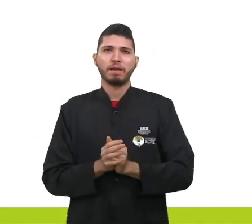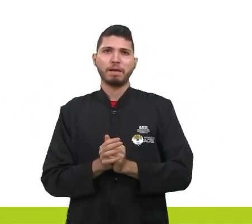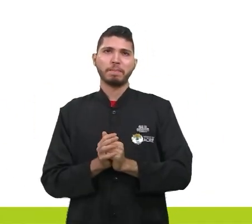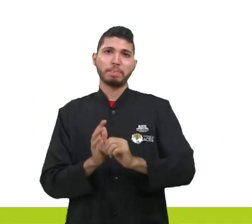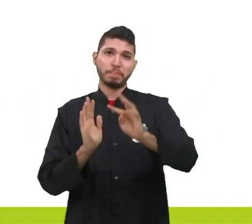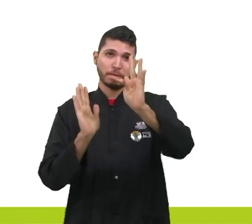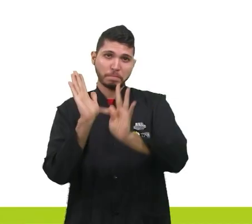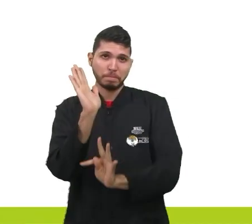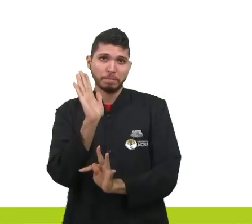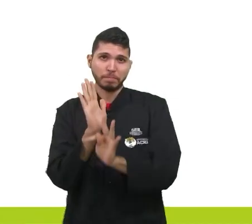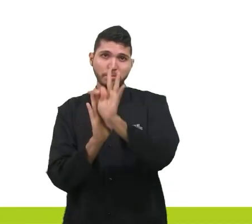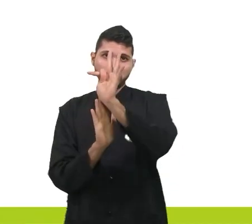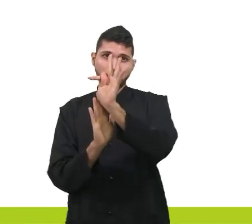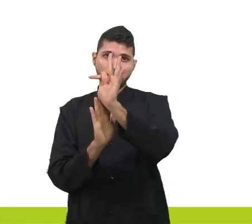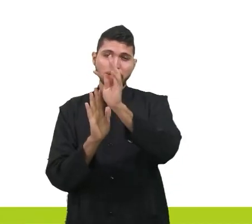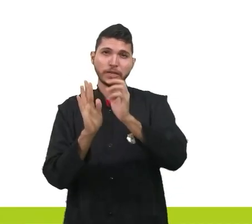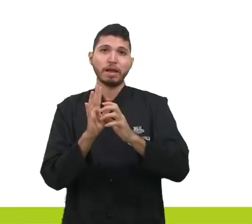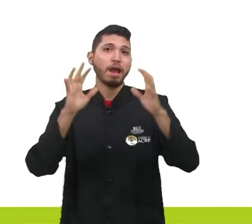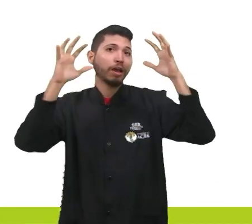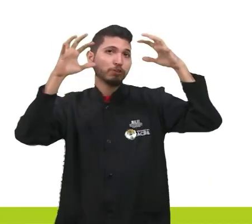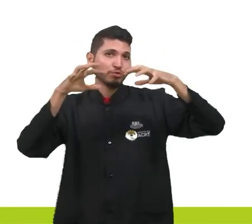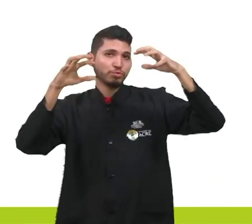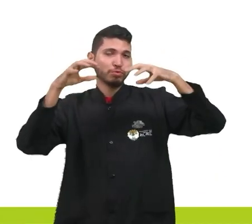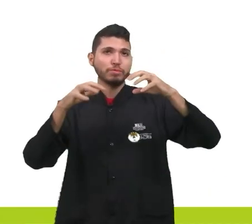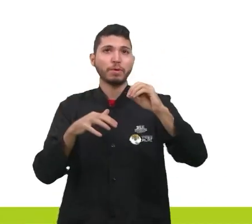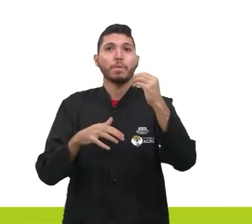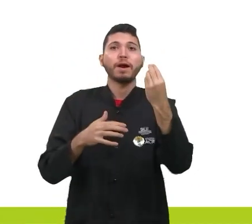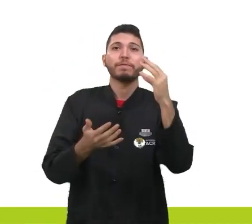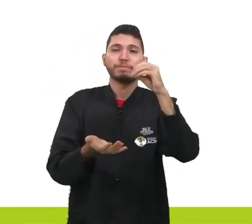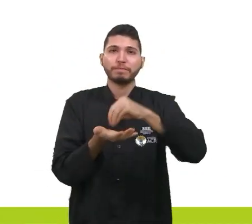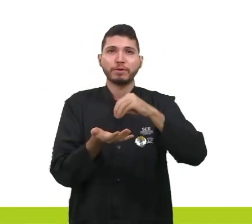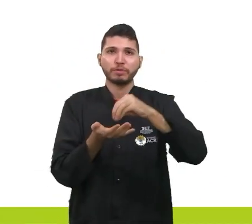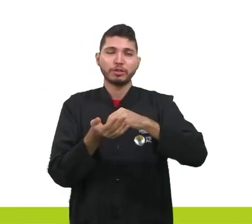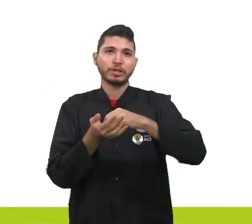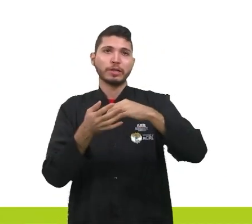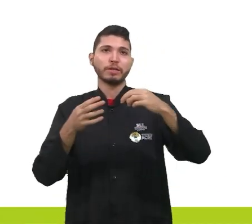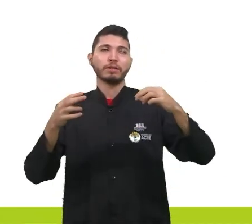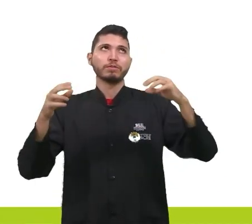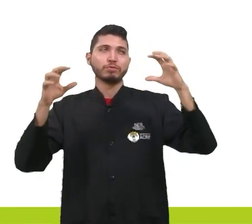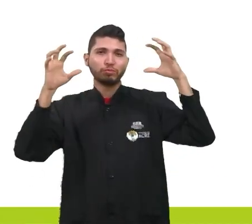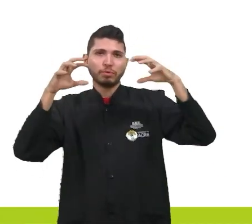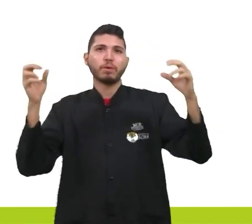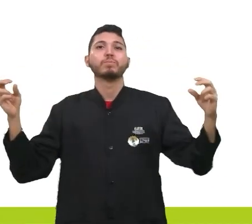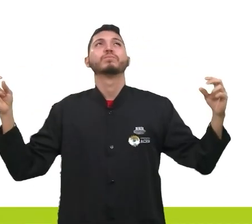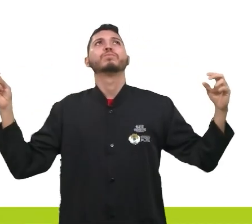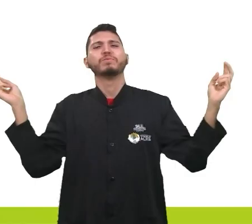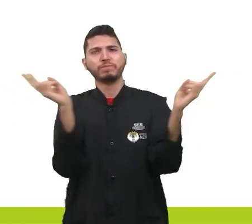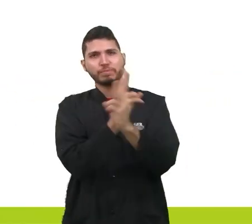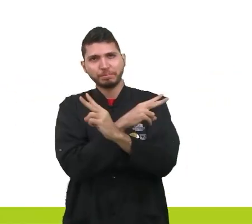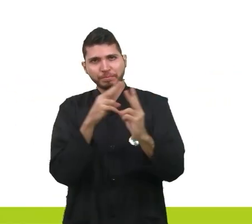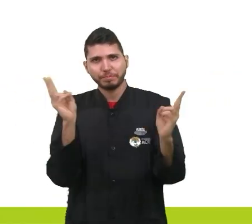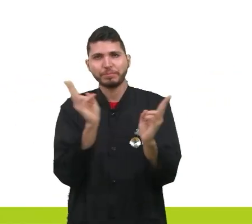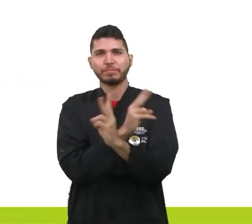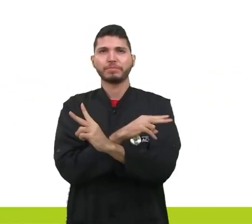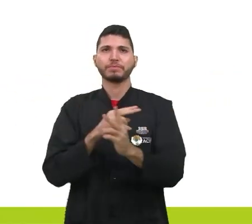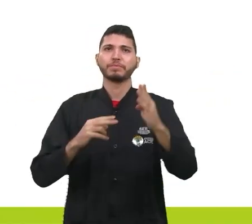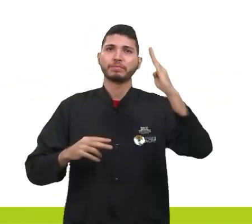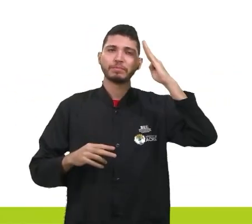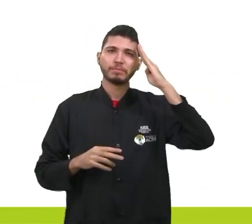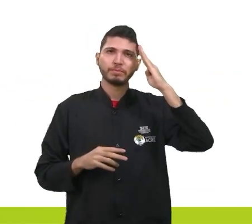chuva, à quantidade ou à falta dela, a questão dos ventos e principalmente também o que a gente chama